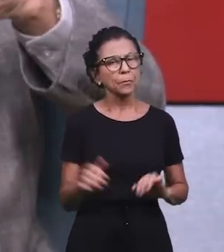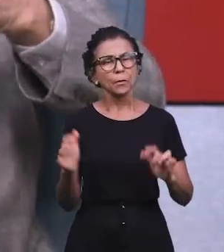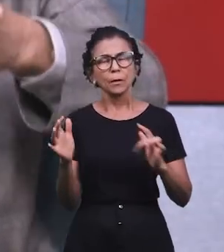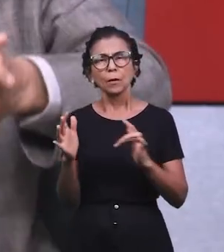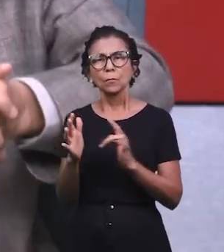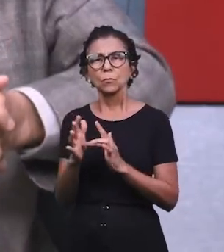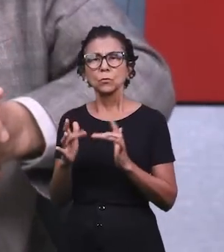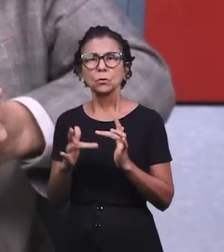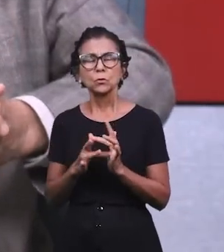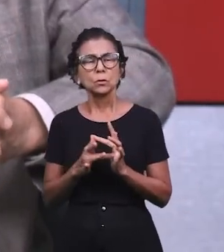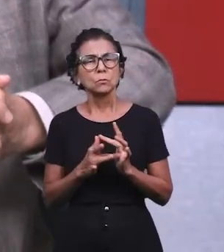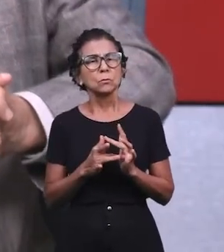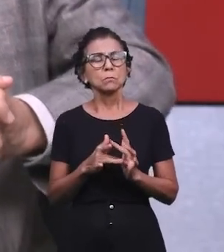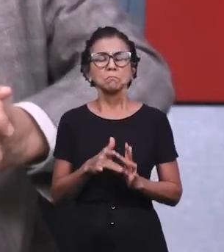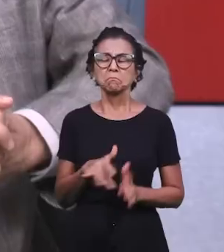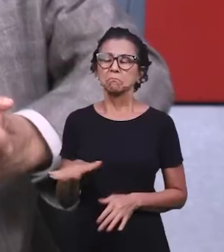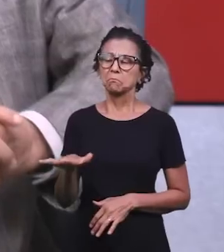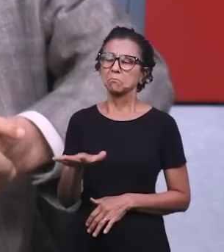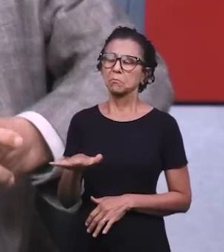o centurião?